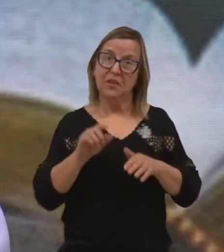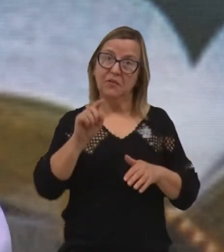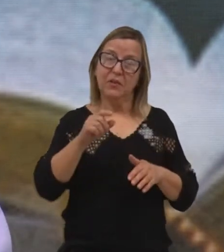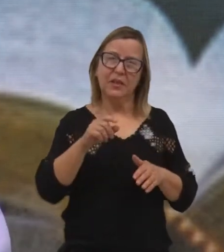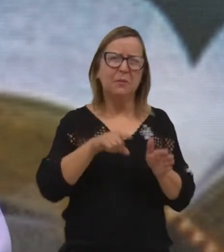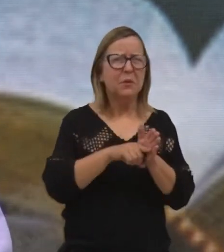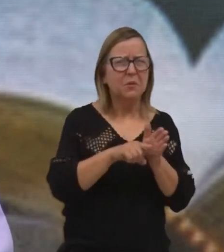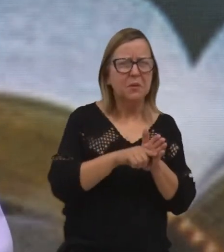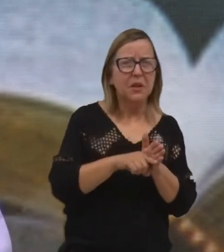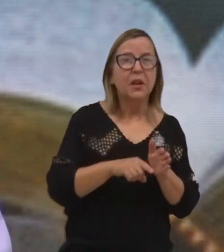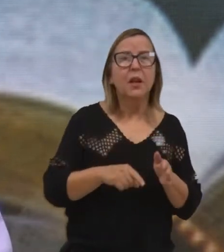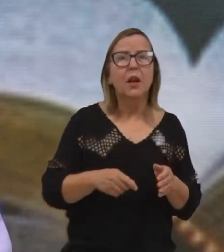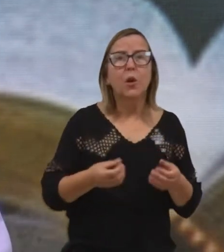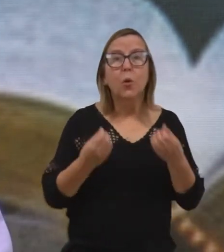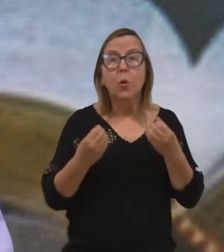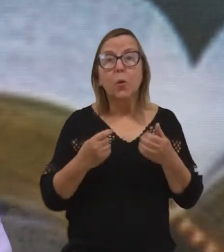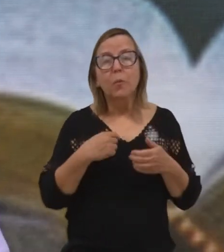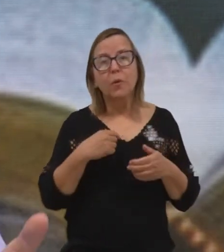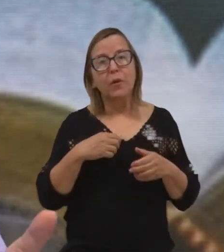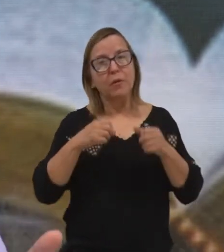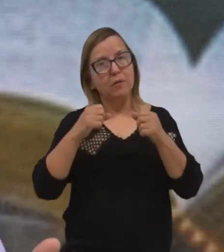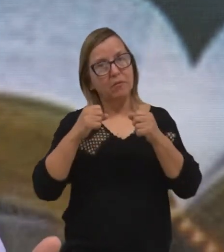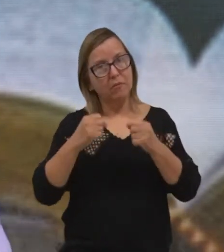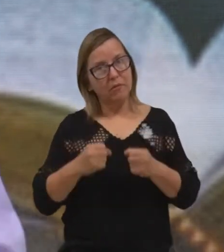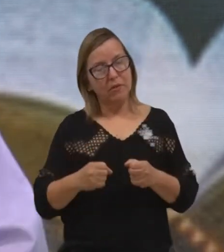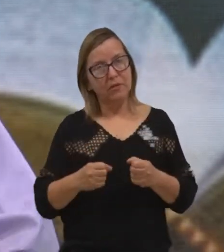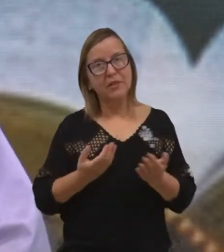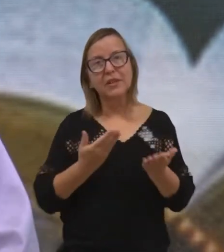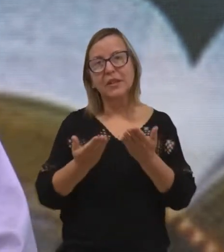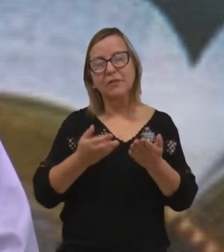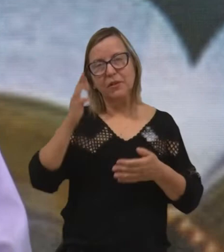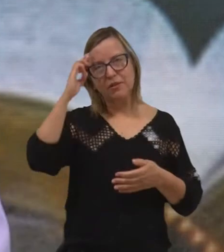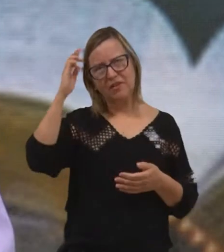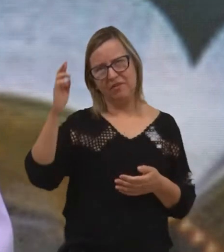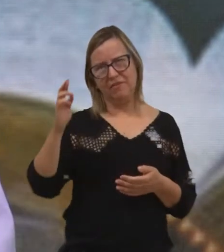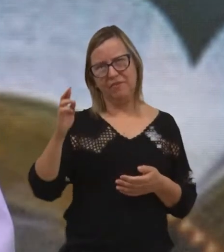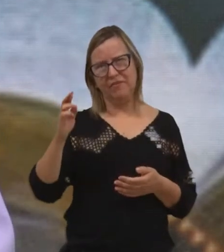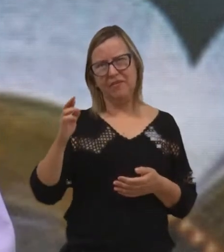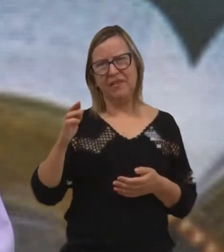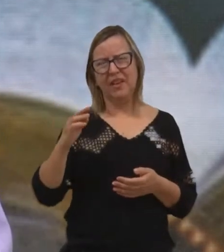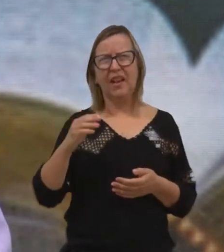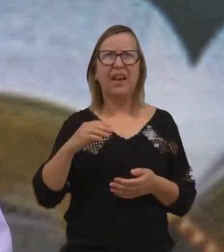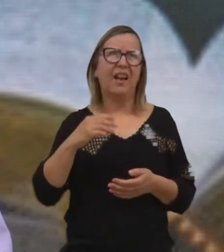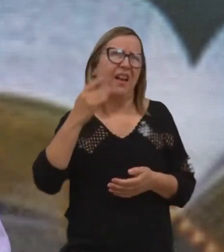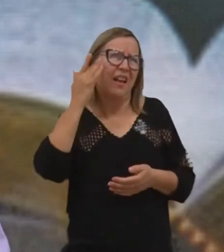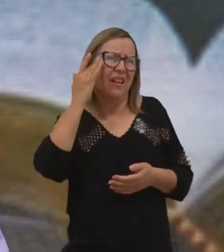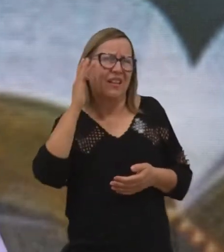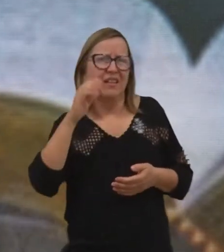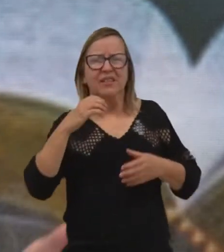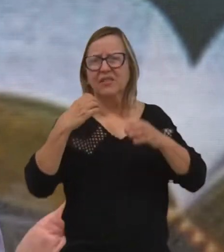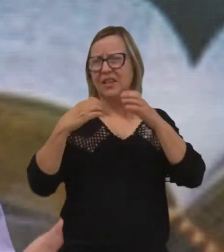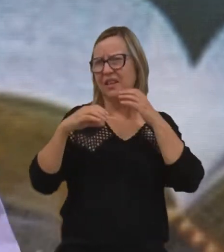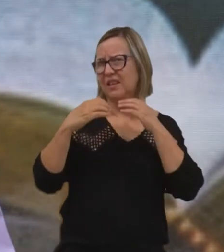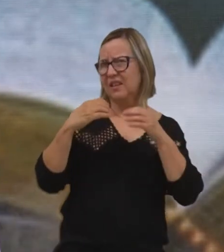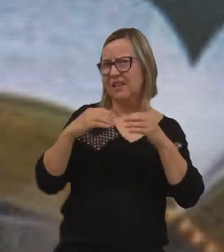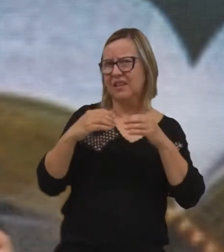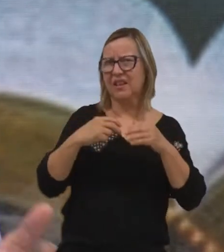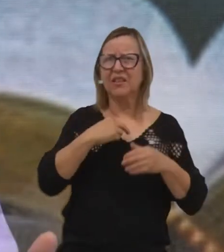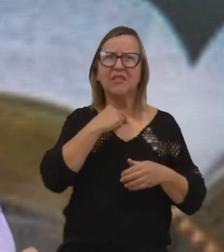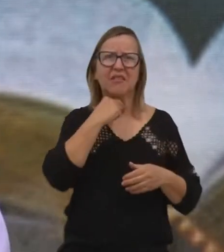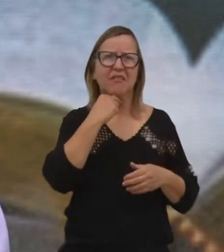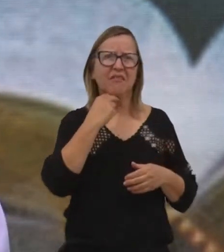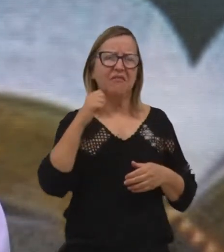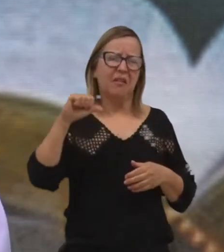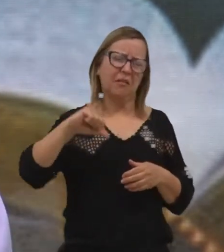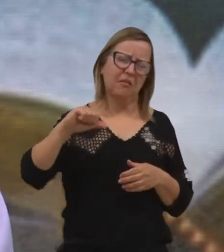ao Senhor? Né? Será que lá na igreja eu não sei cantar, não tenho uma voz muito boa,